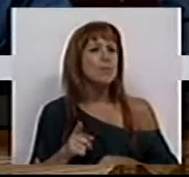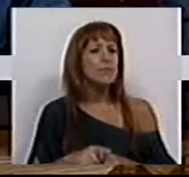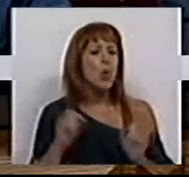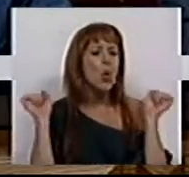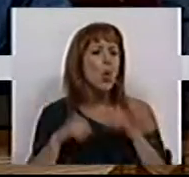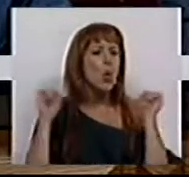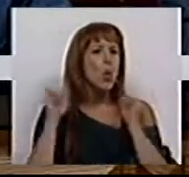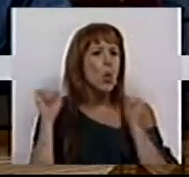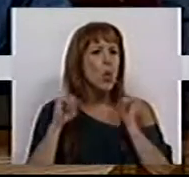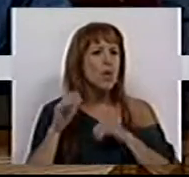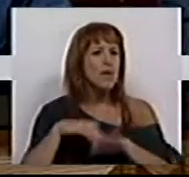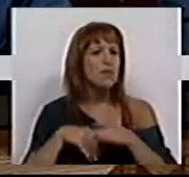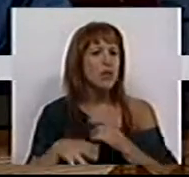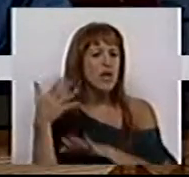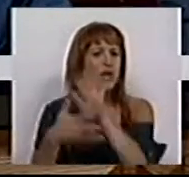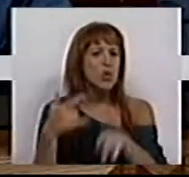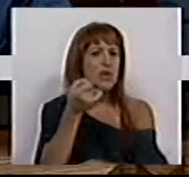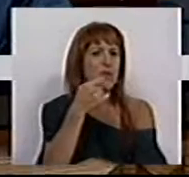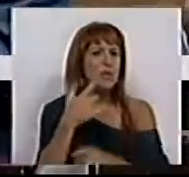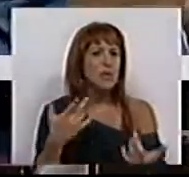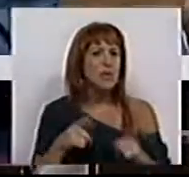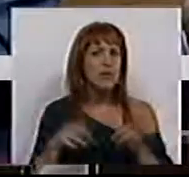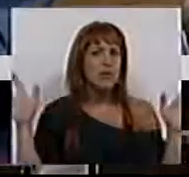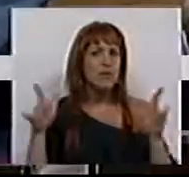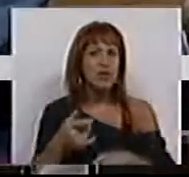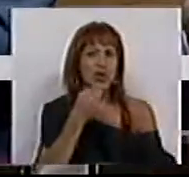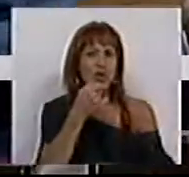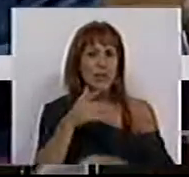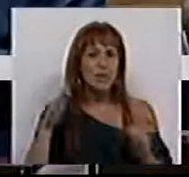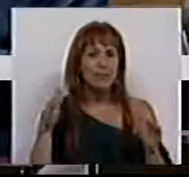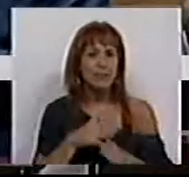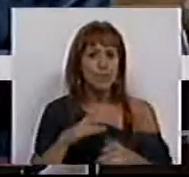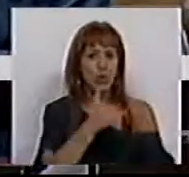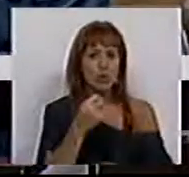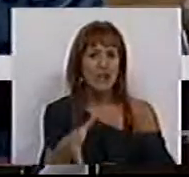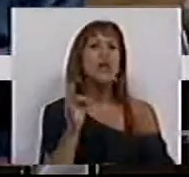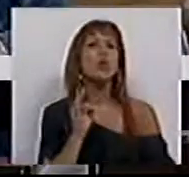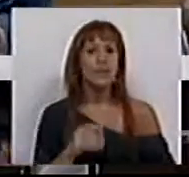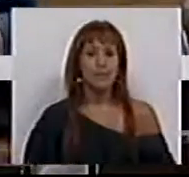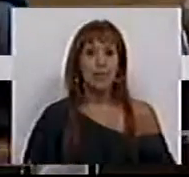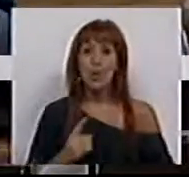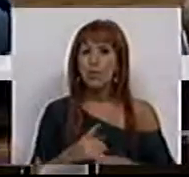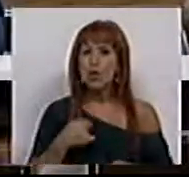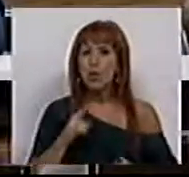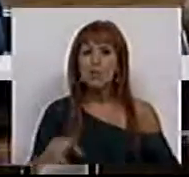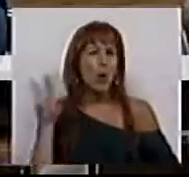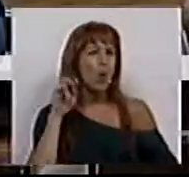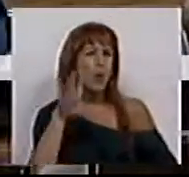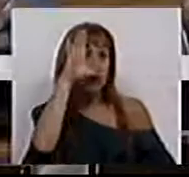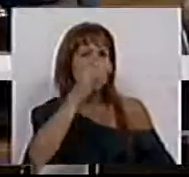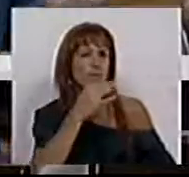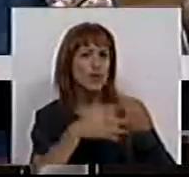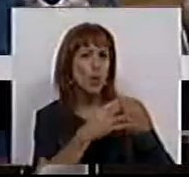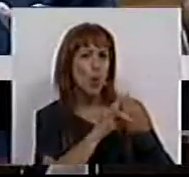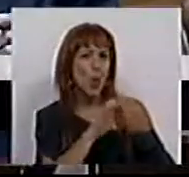exatamente o acordo que fez com a indústria farmacêutica para a redução da despesa em 2014. Porque eu comecei a ouvir o Governo a